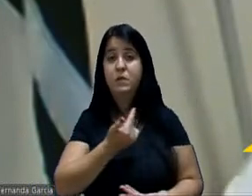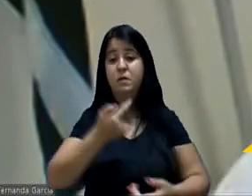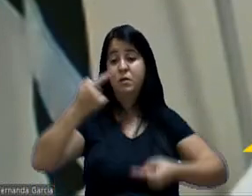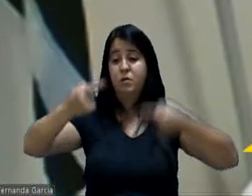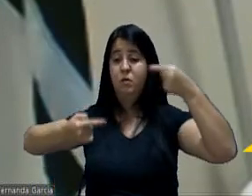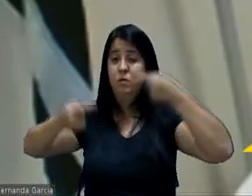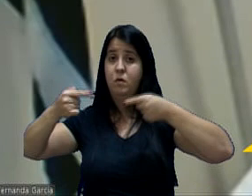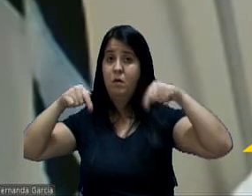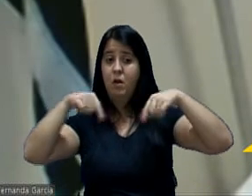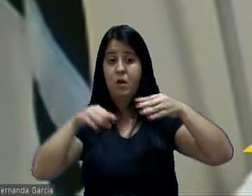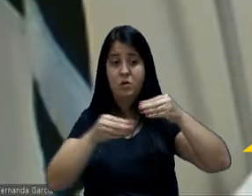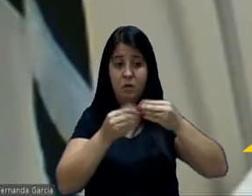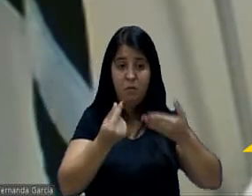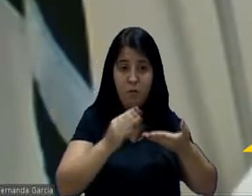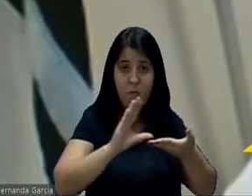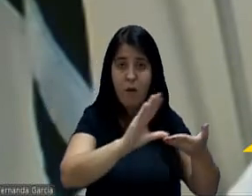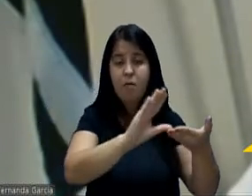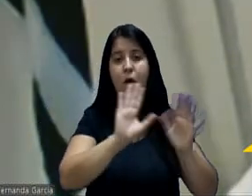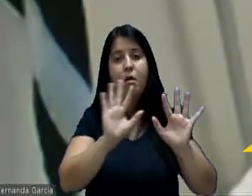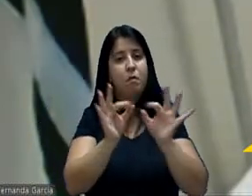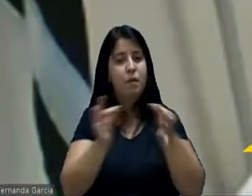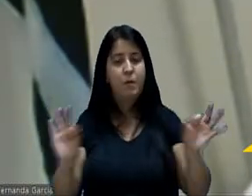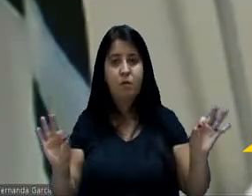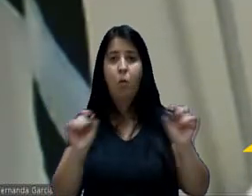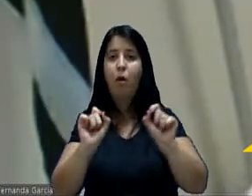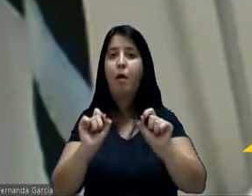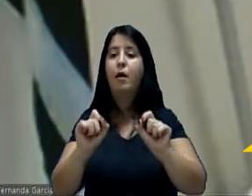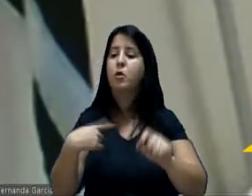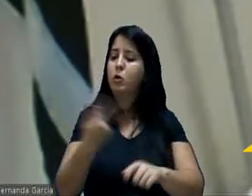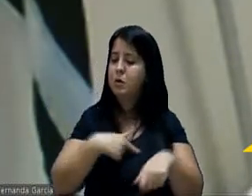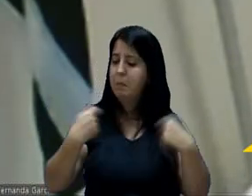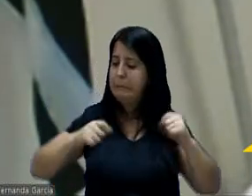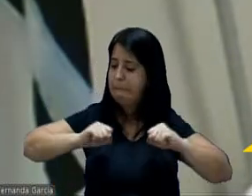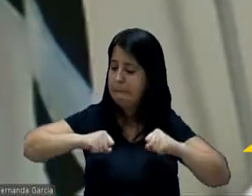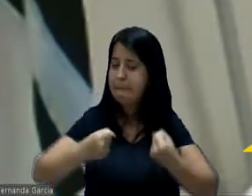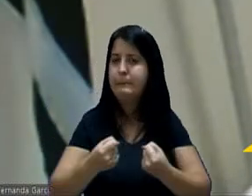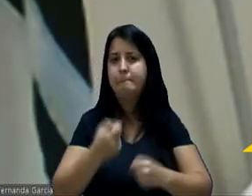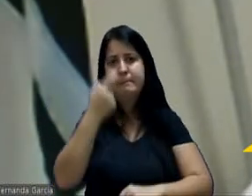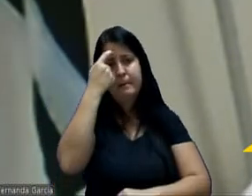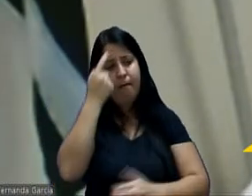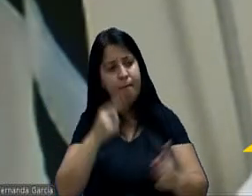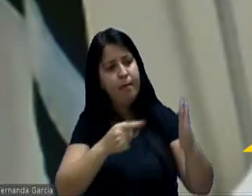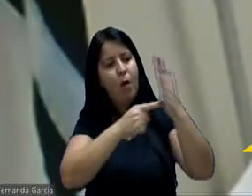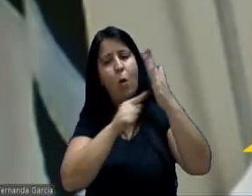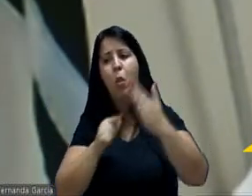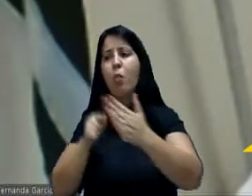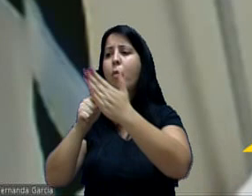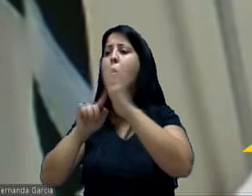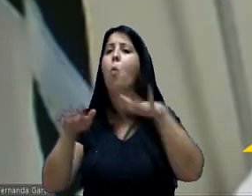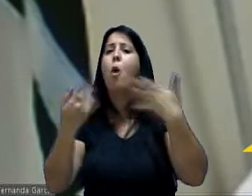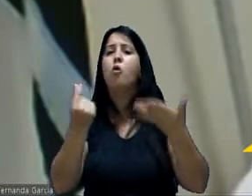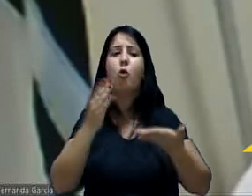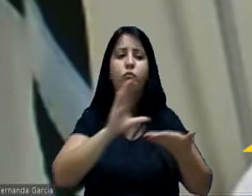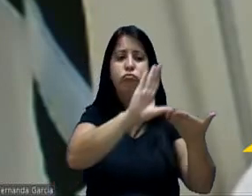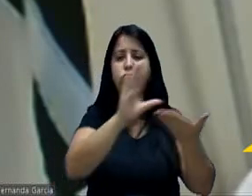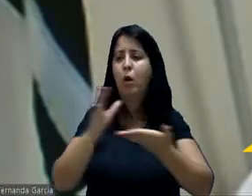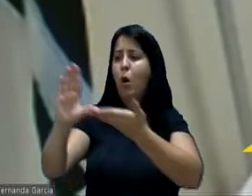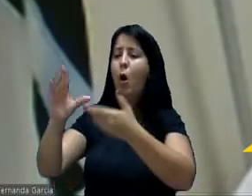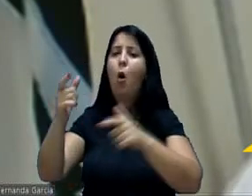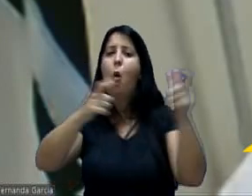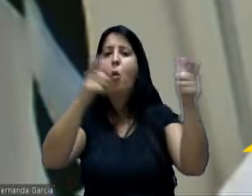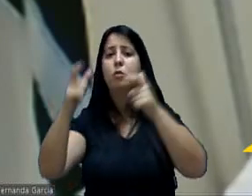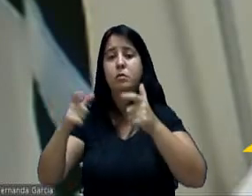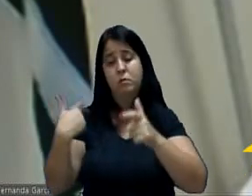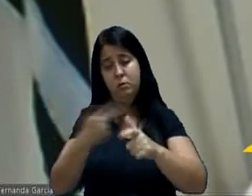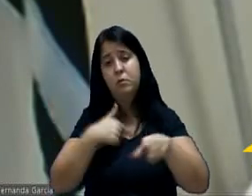emenda, não é coisa simples. Tem todo um trabalho de elaboração, onde nós indicamos para onde vão as nossas emendas, conversamos com várias pessoas, porque pelo